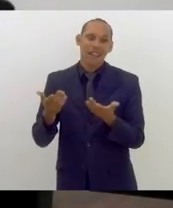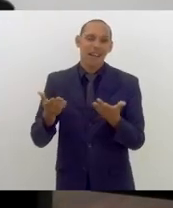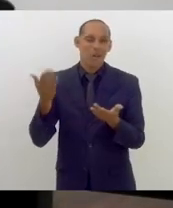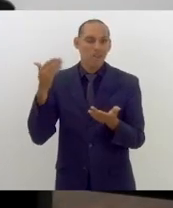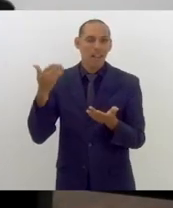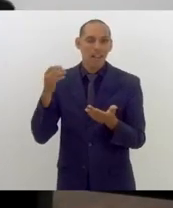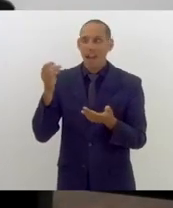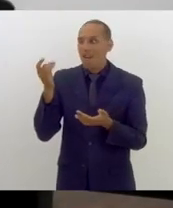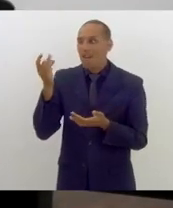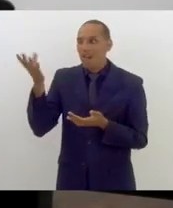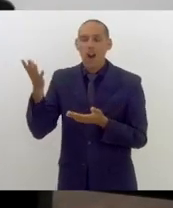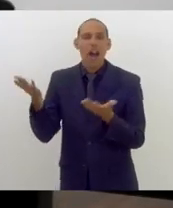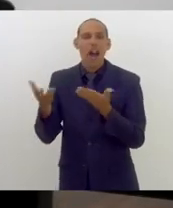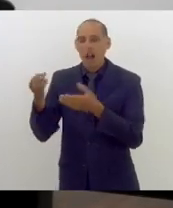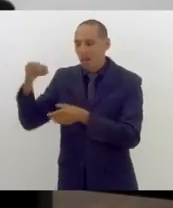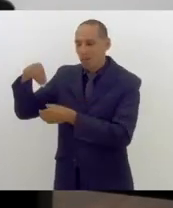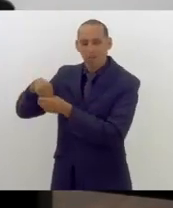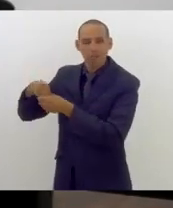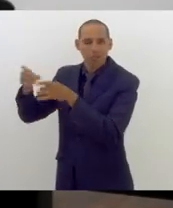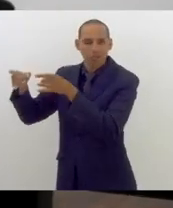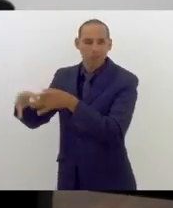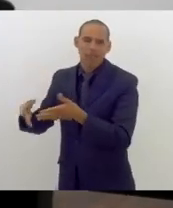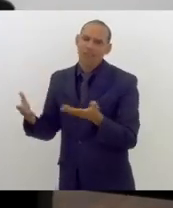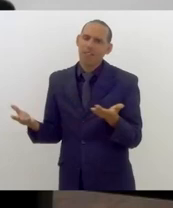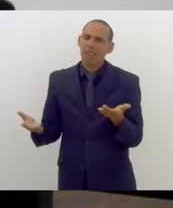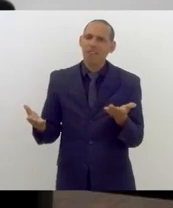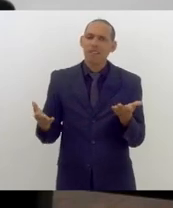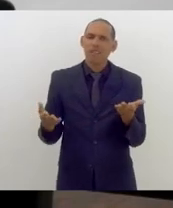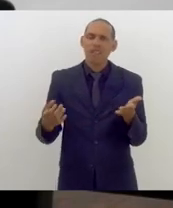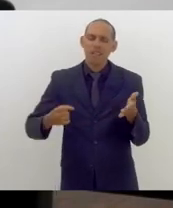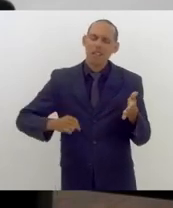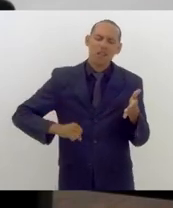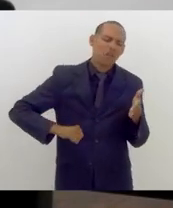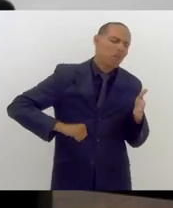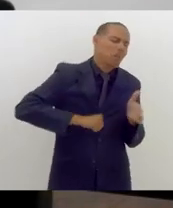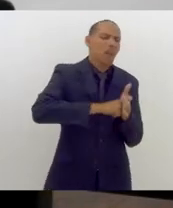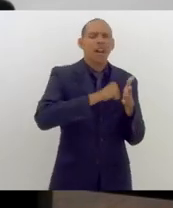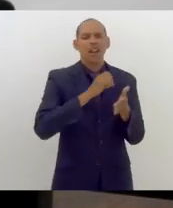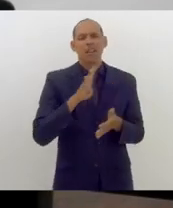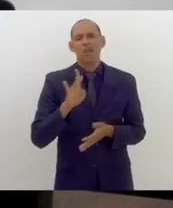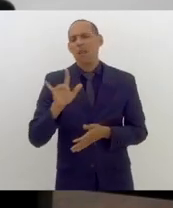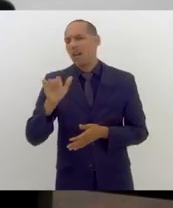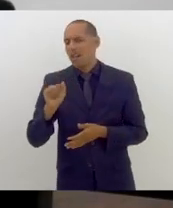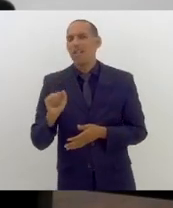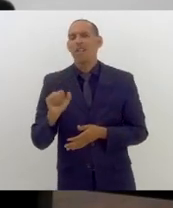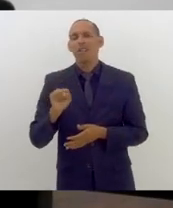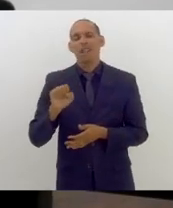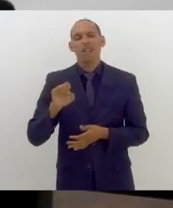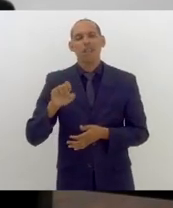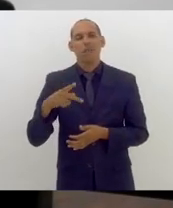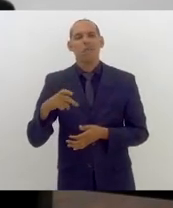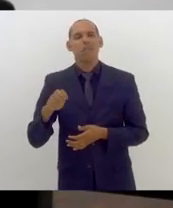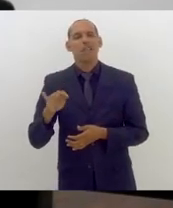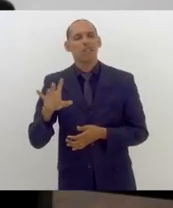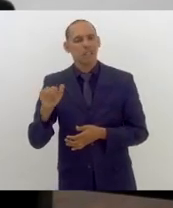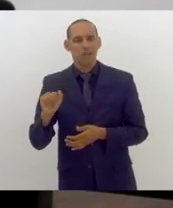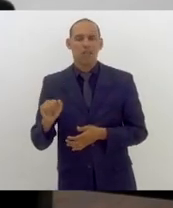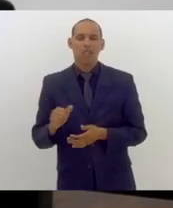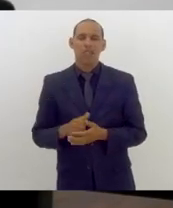então aquilo ali foi uma das coisas que mais impactou a Baía de Sepetiba